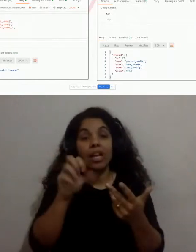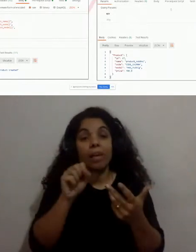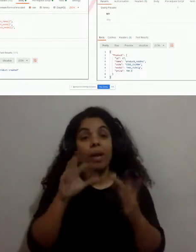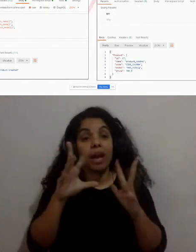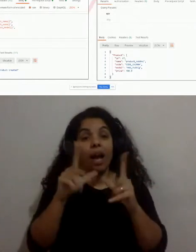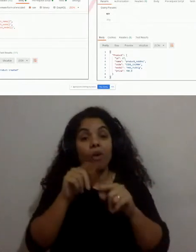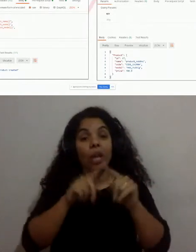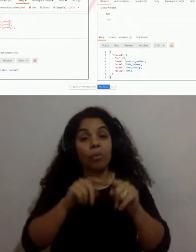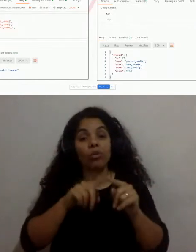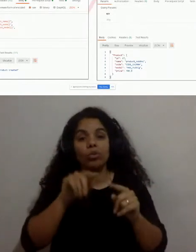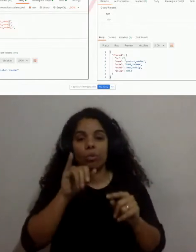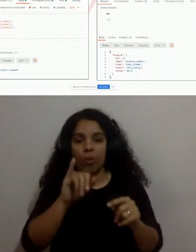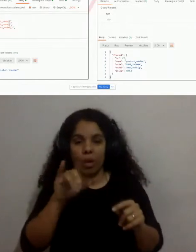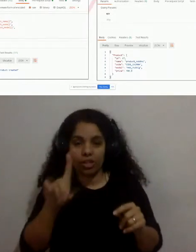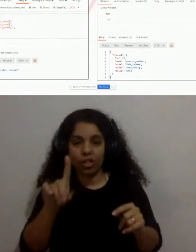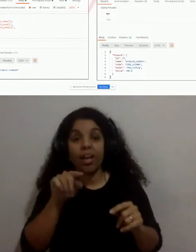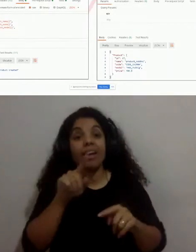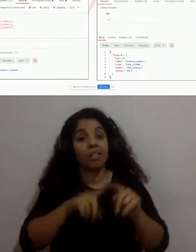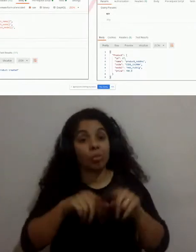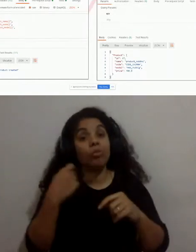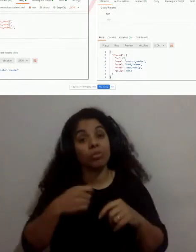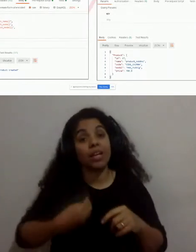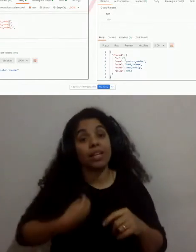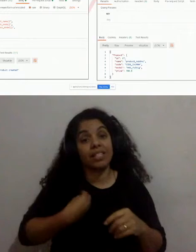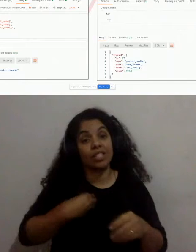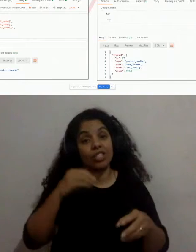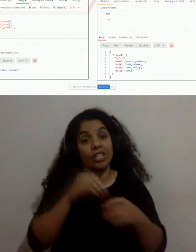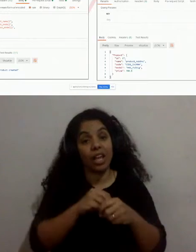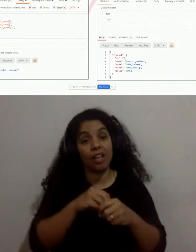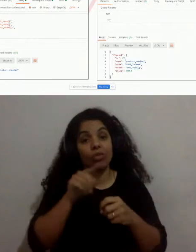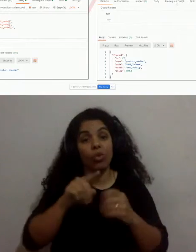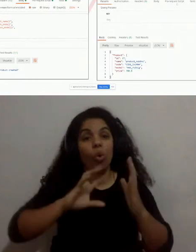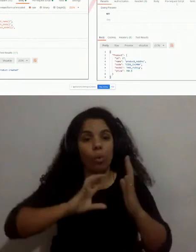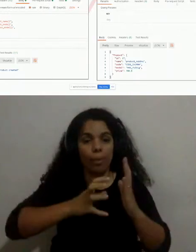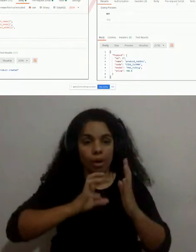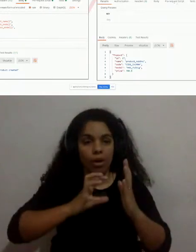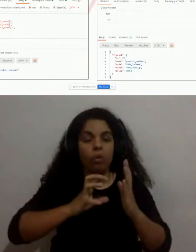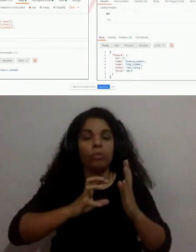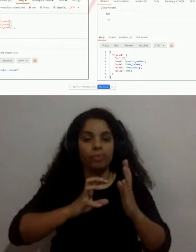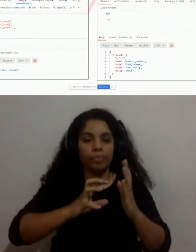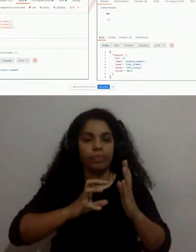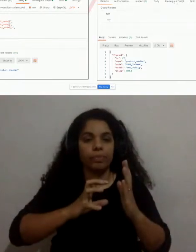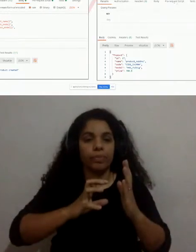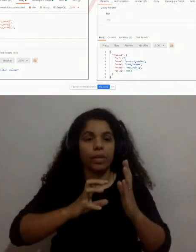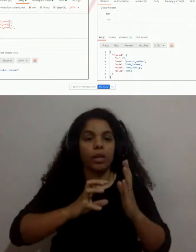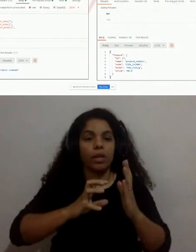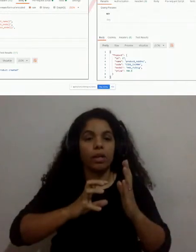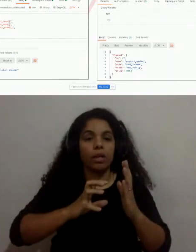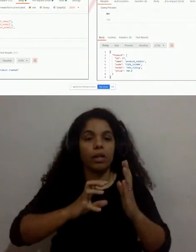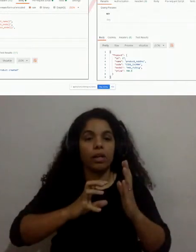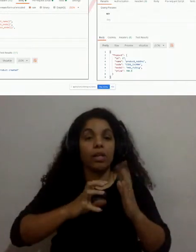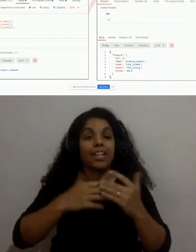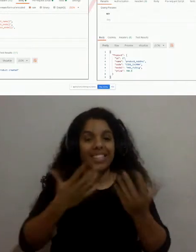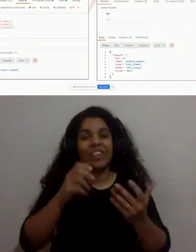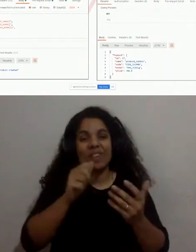produto pelo ID. Esse produto tem que existir dentro do banco. Então, o